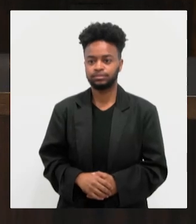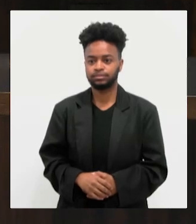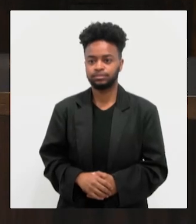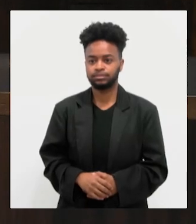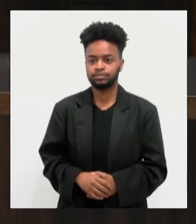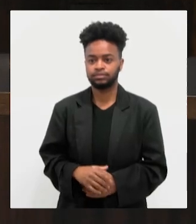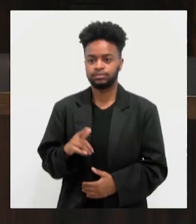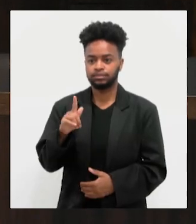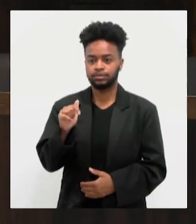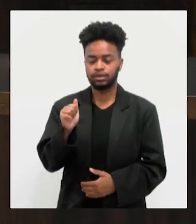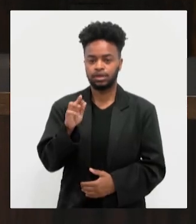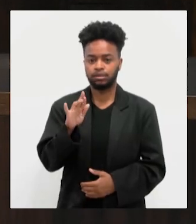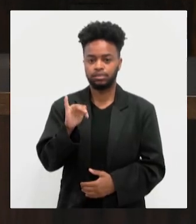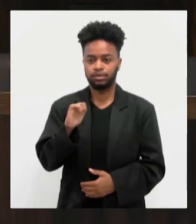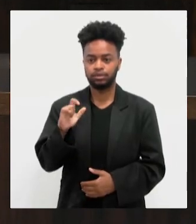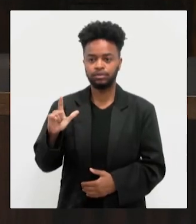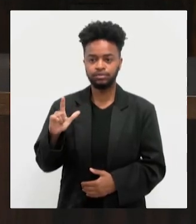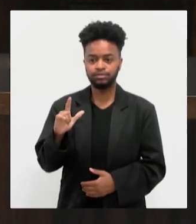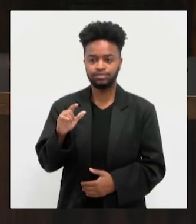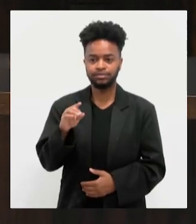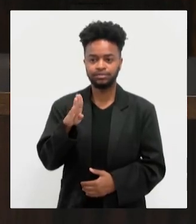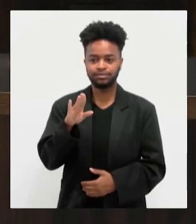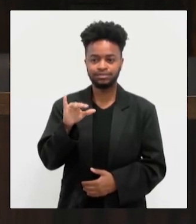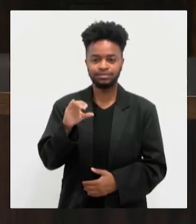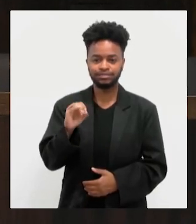Gabriel Biologia.